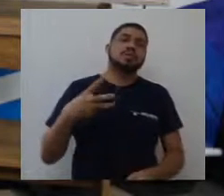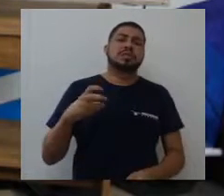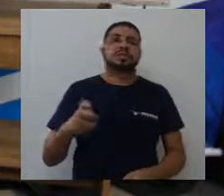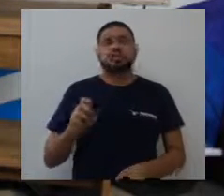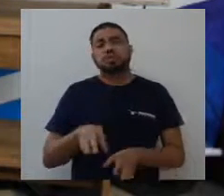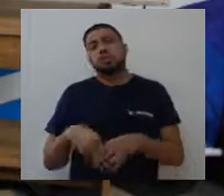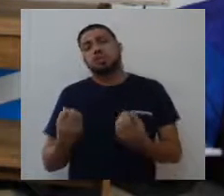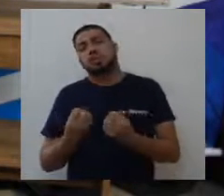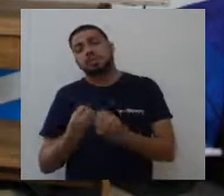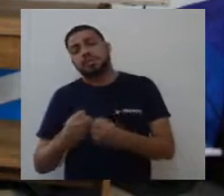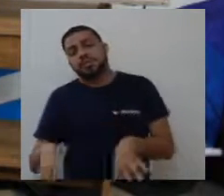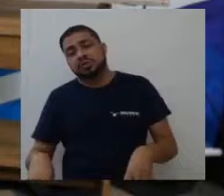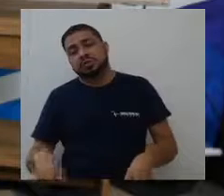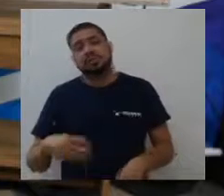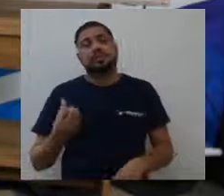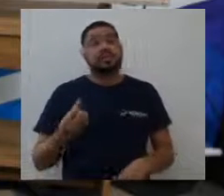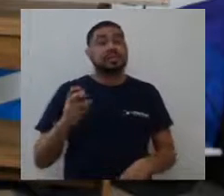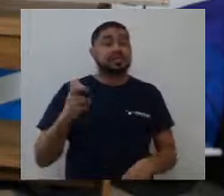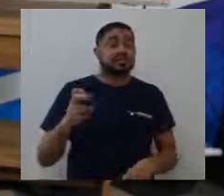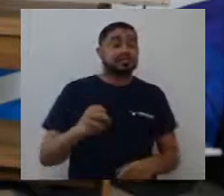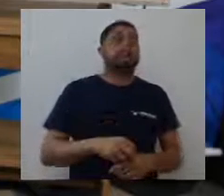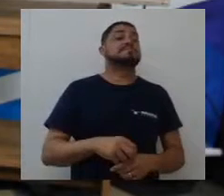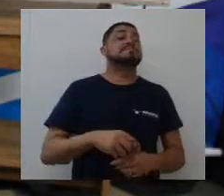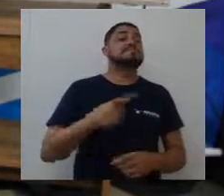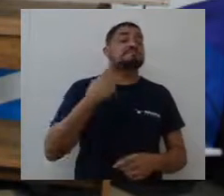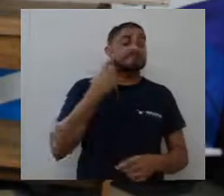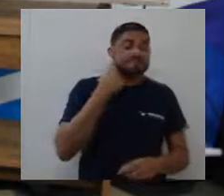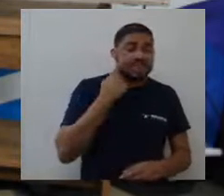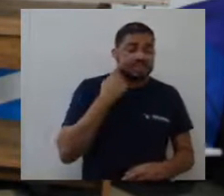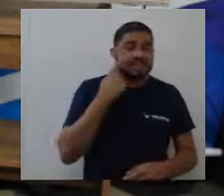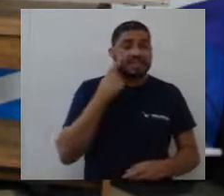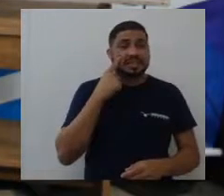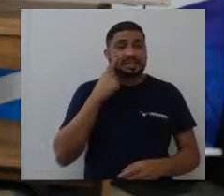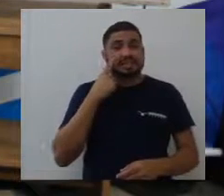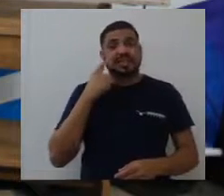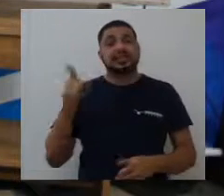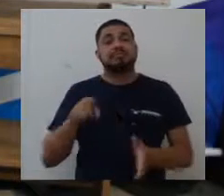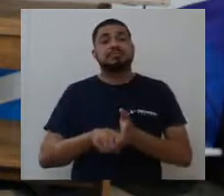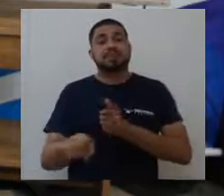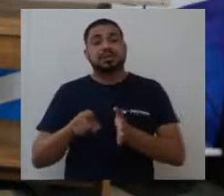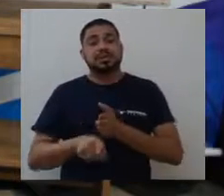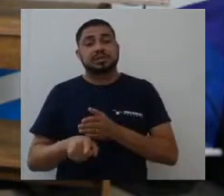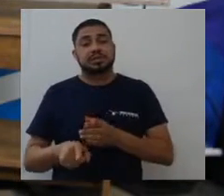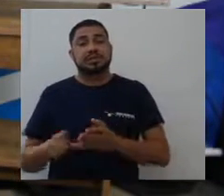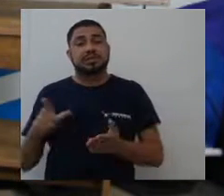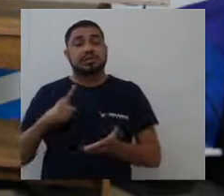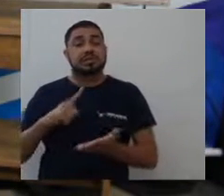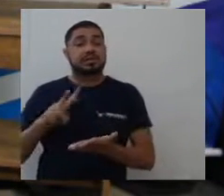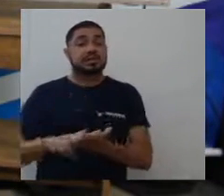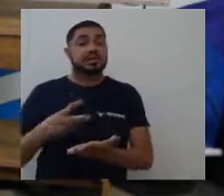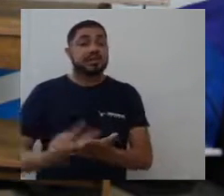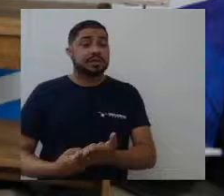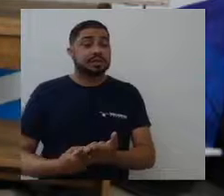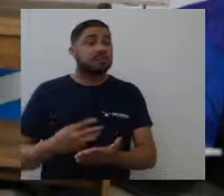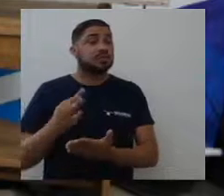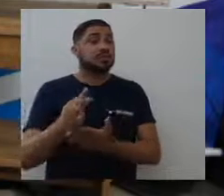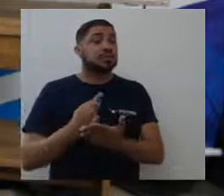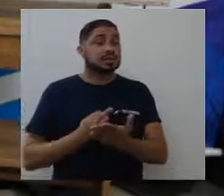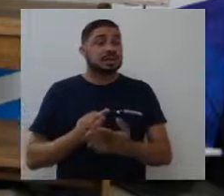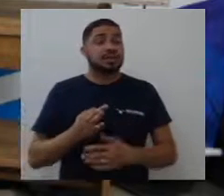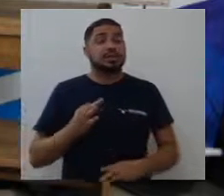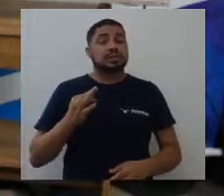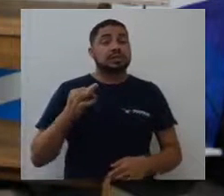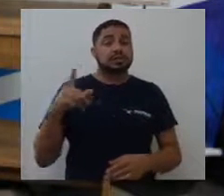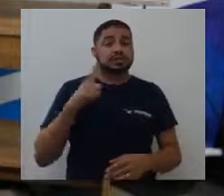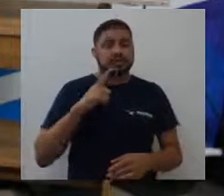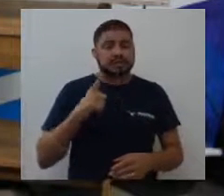de 65%. Vê que questão que traz uma certa complexidade na interpretação do texto. Ele